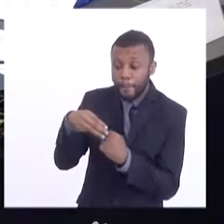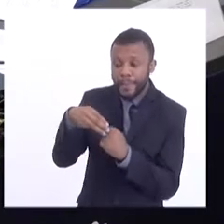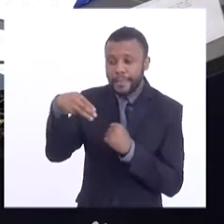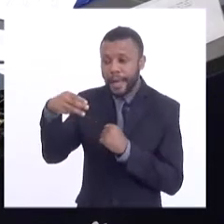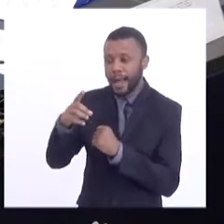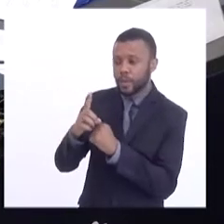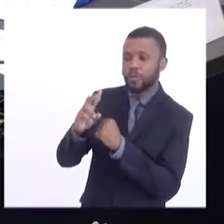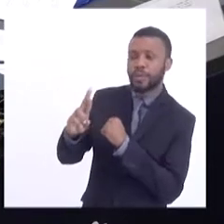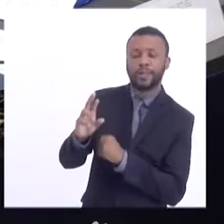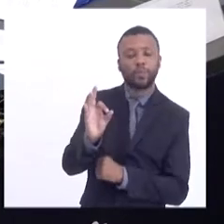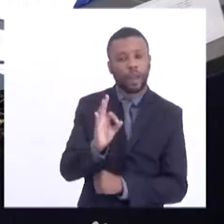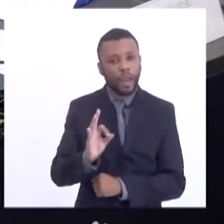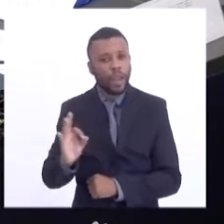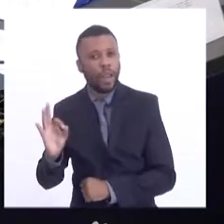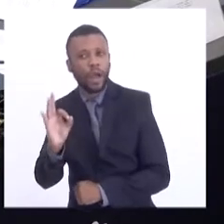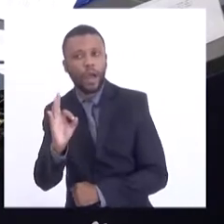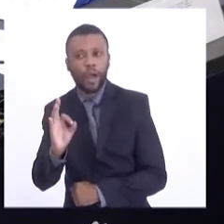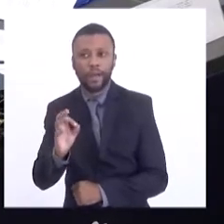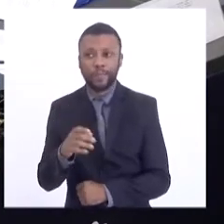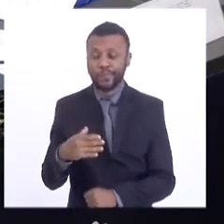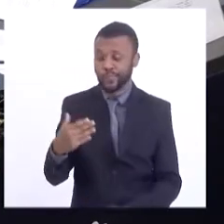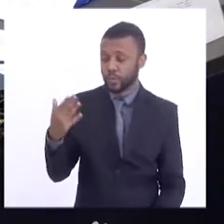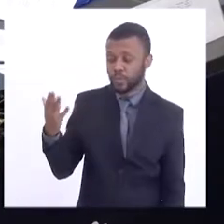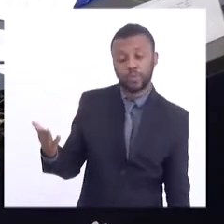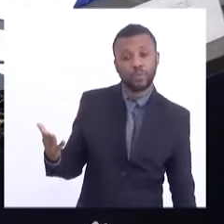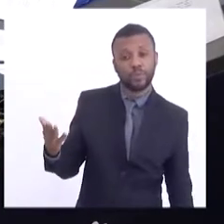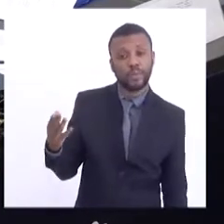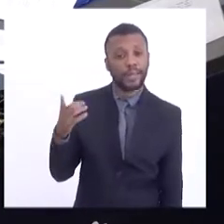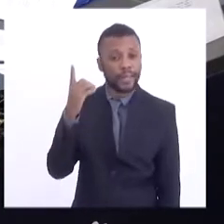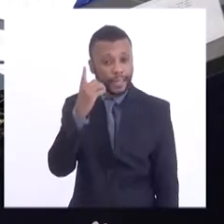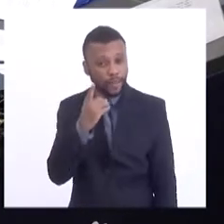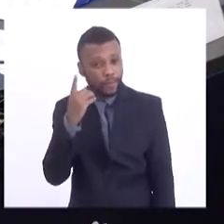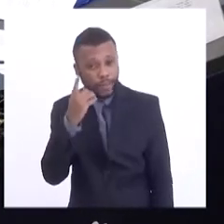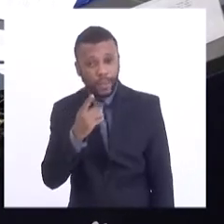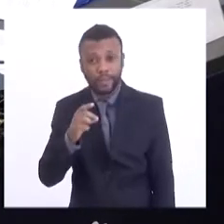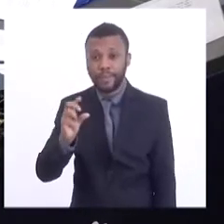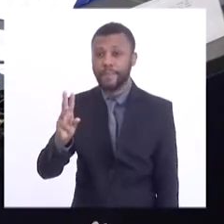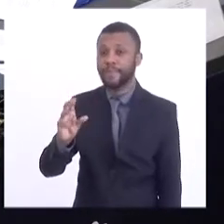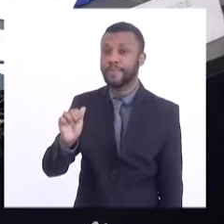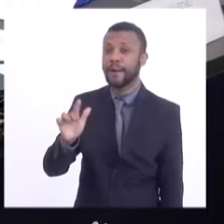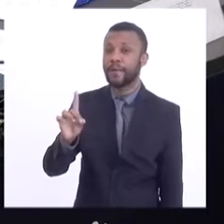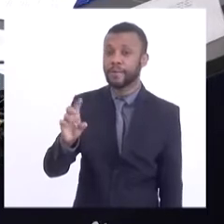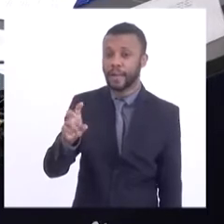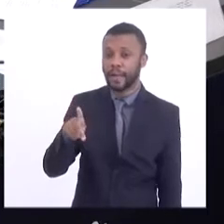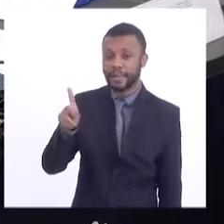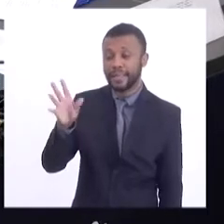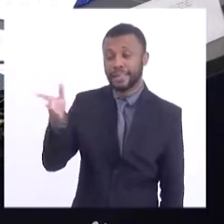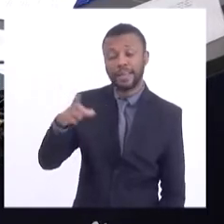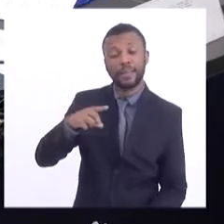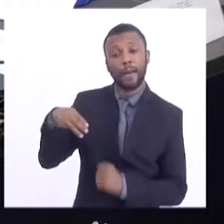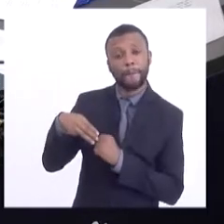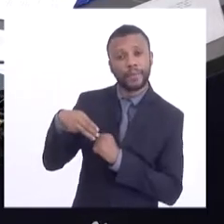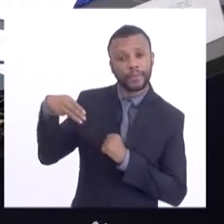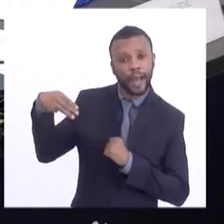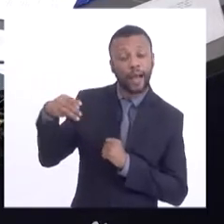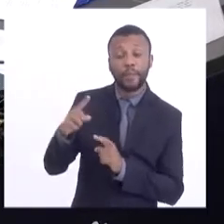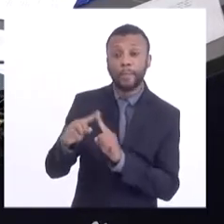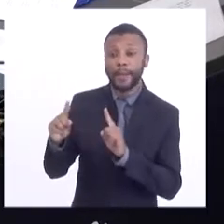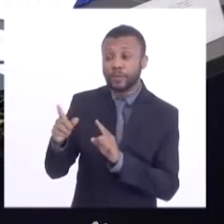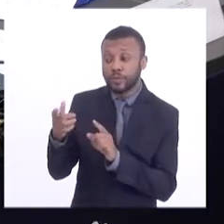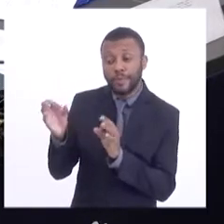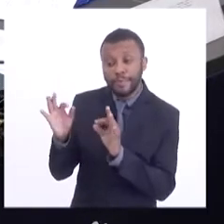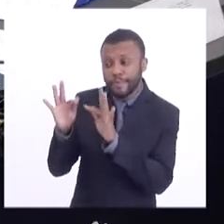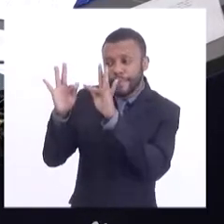e doutorado e o nosso Deputado waldeck já tinha feito mestrado mas não tinha acabado